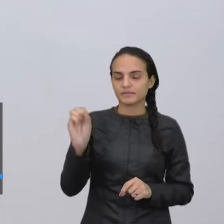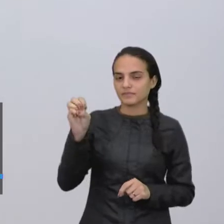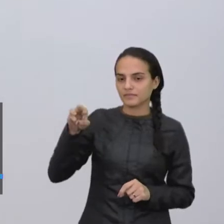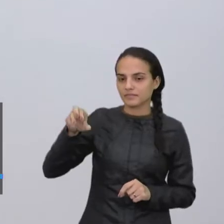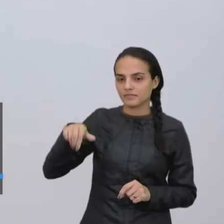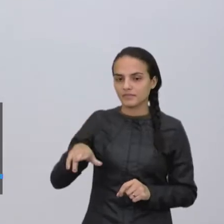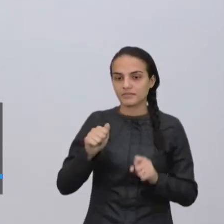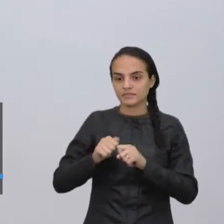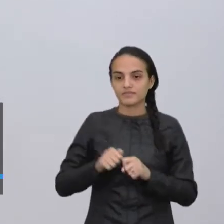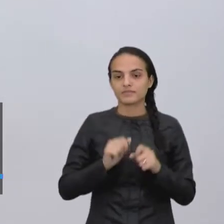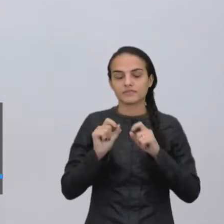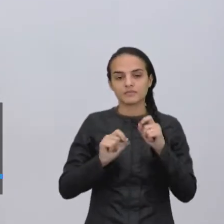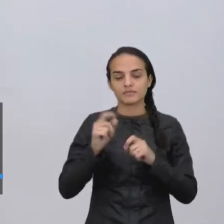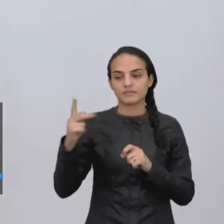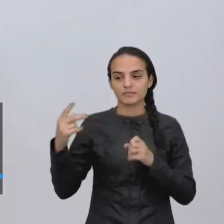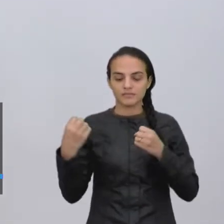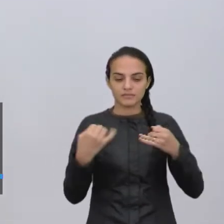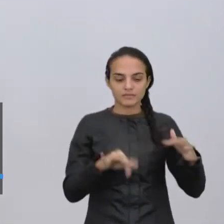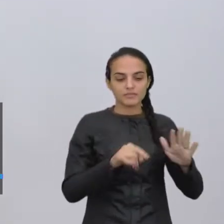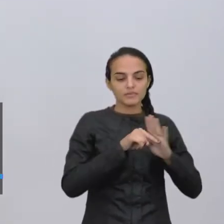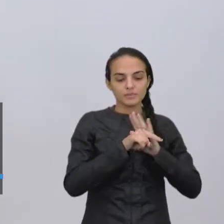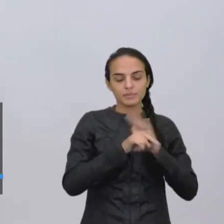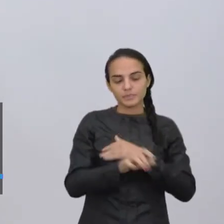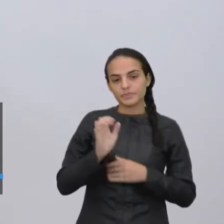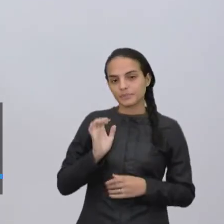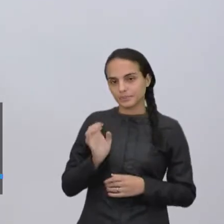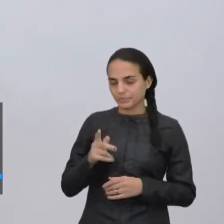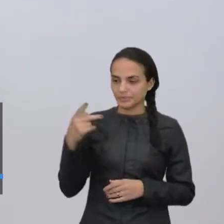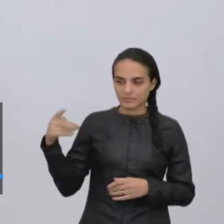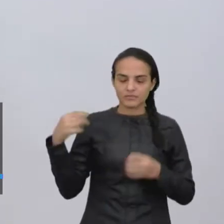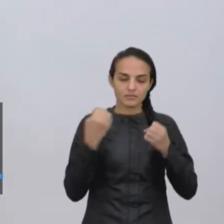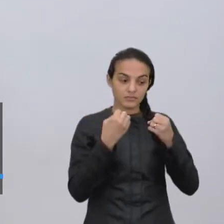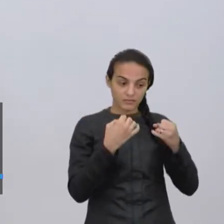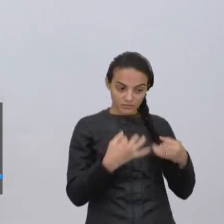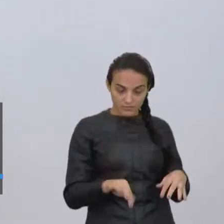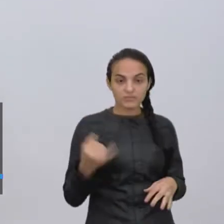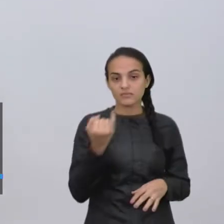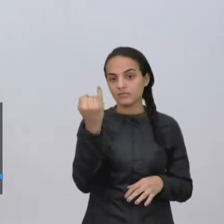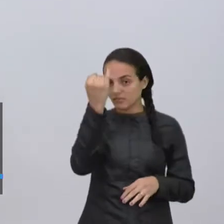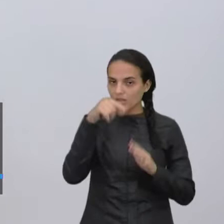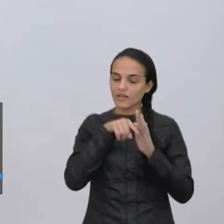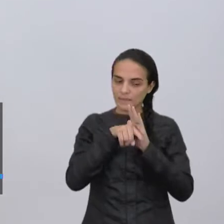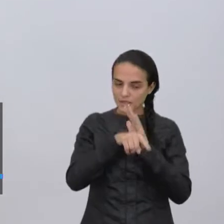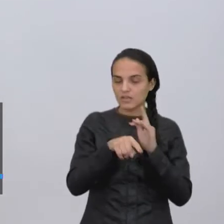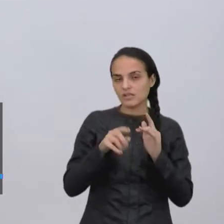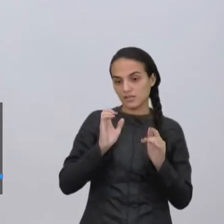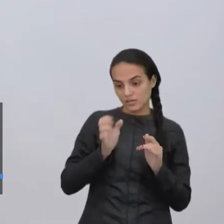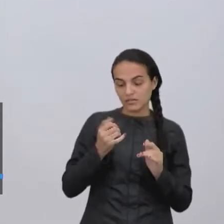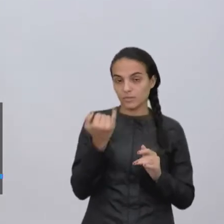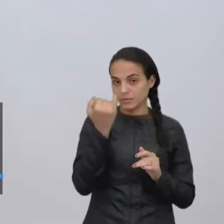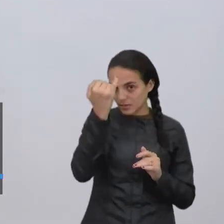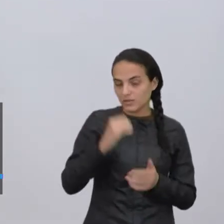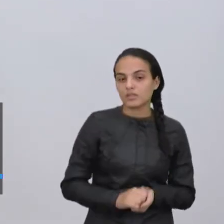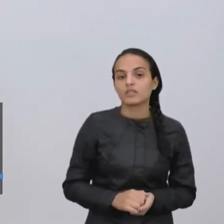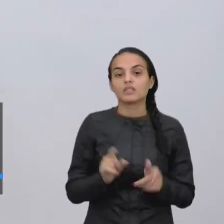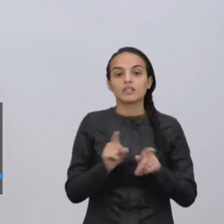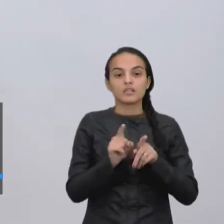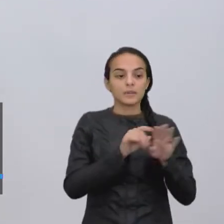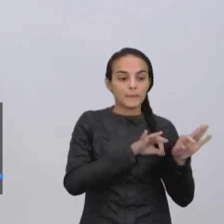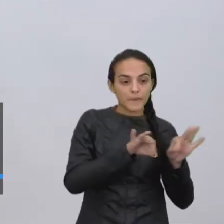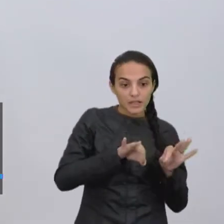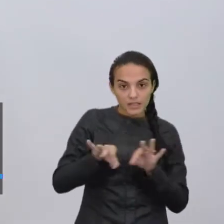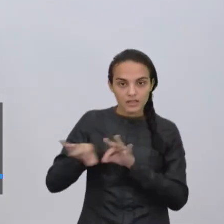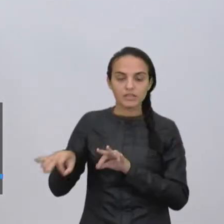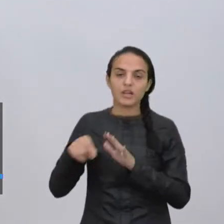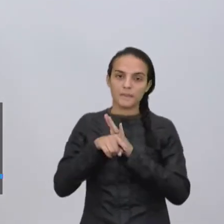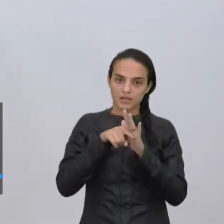últimas aulas? Bom, ele falou sobre a pesquisa estatística, ele falou sobre a importância de fazer uma pesquisa estatística e a importância de planejar